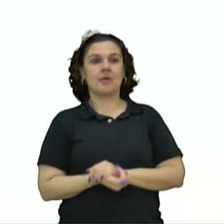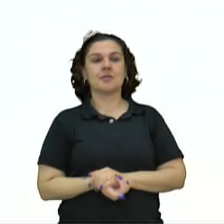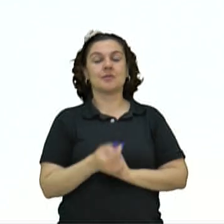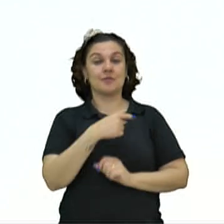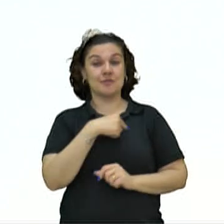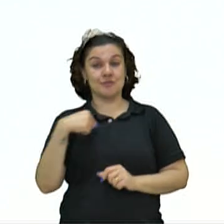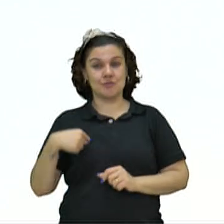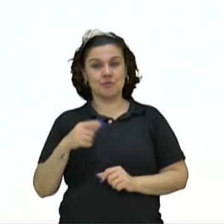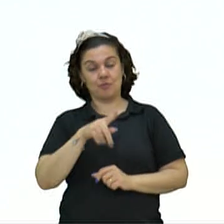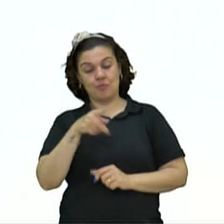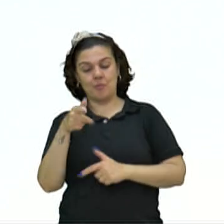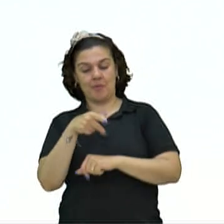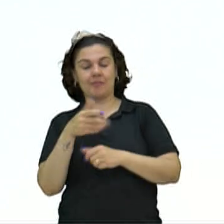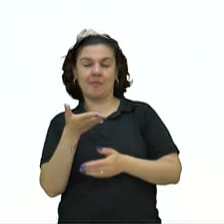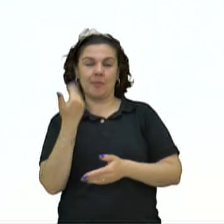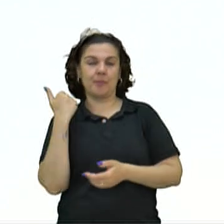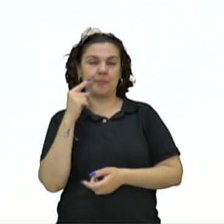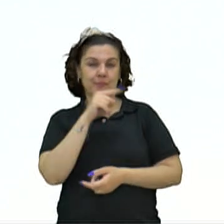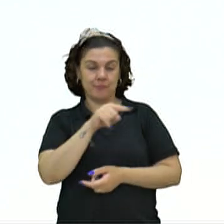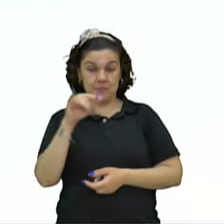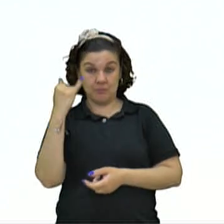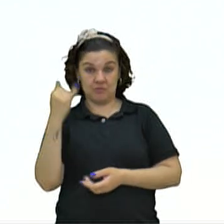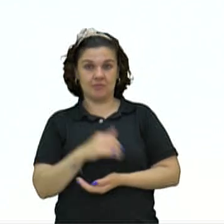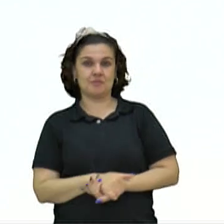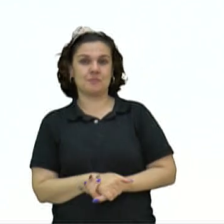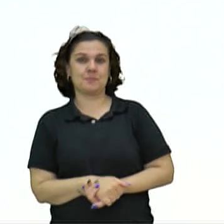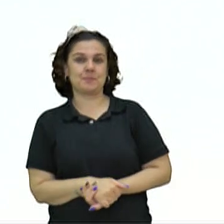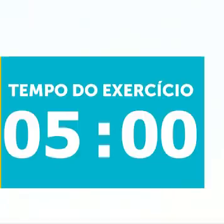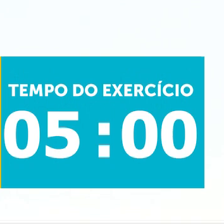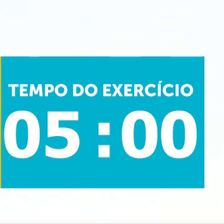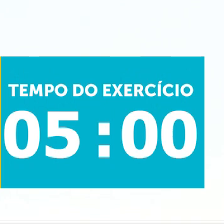da China. Com você, assunto importante.